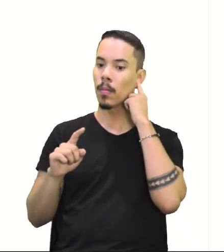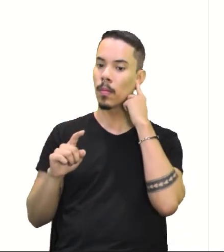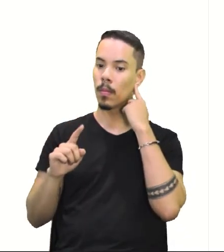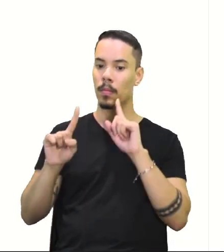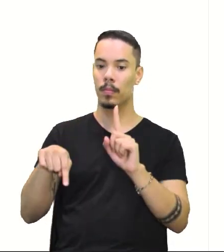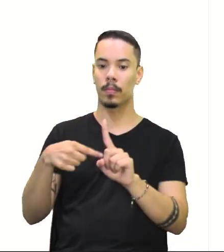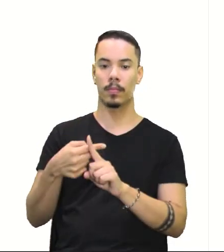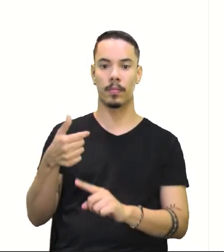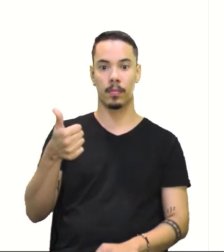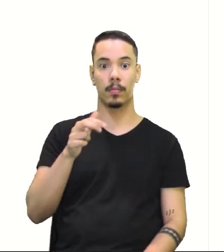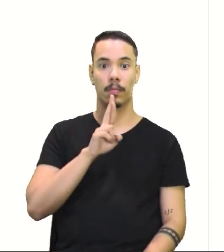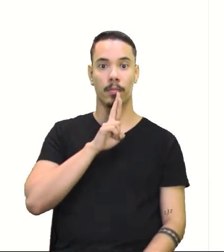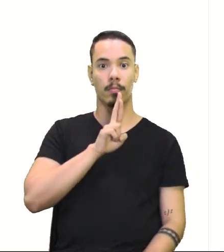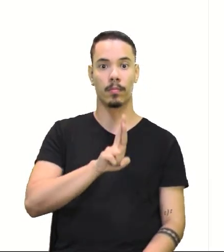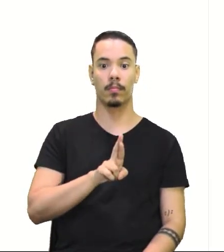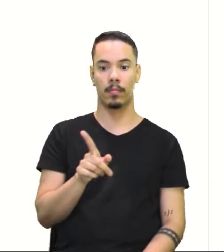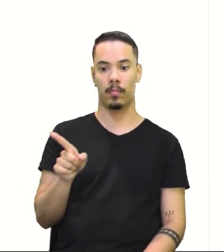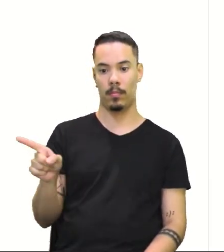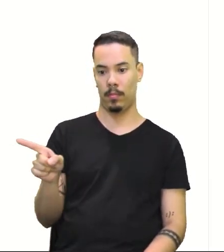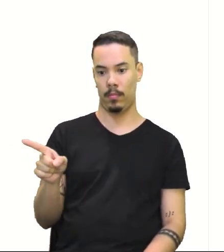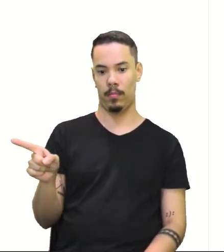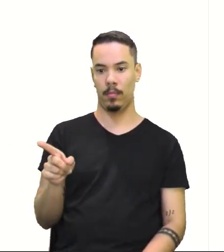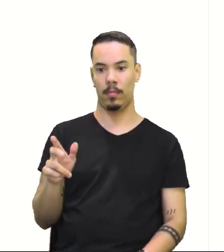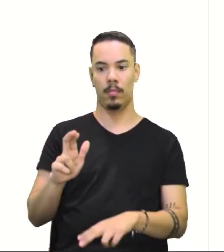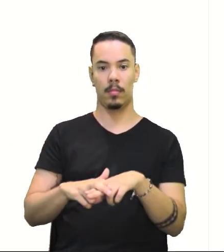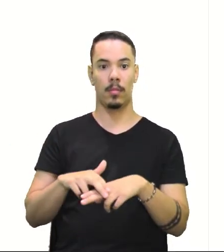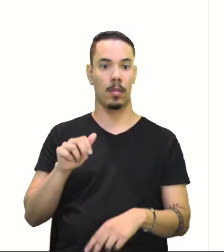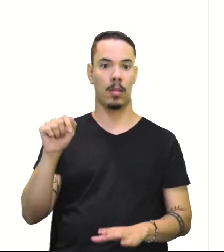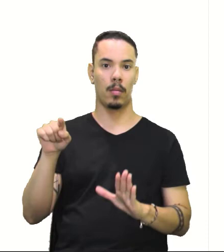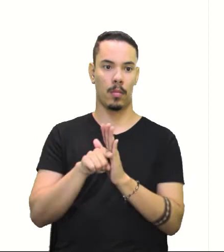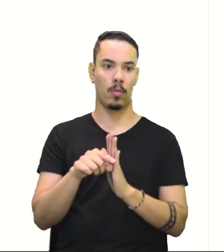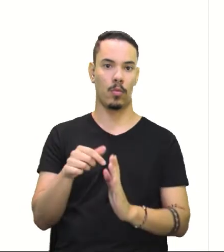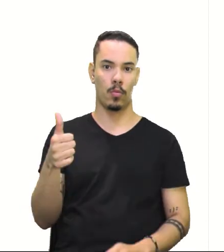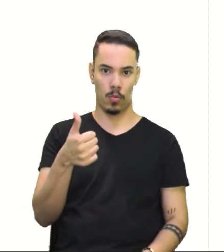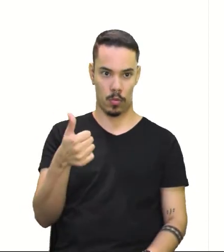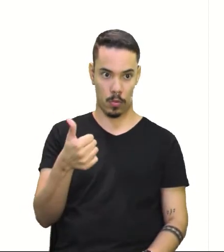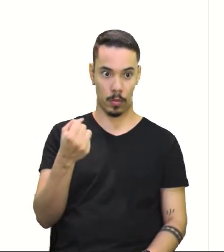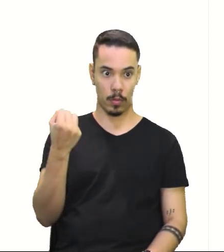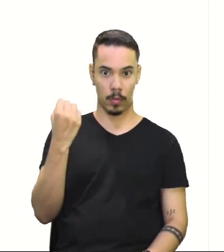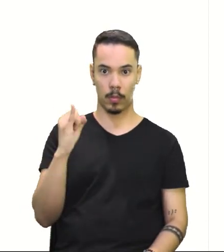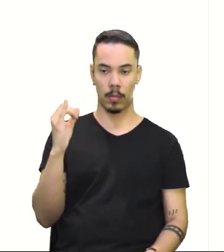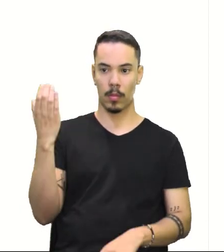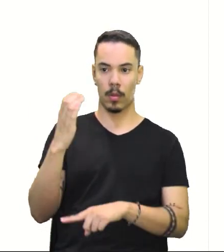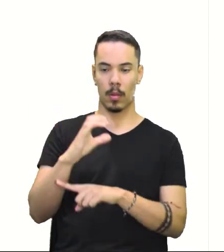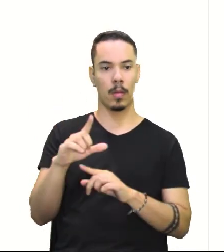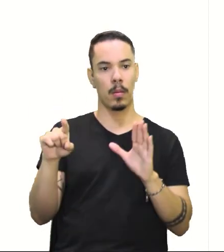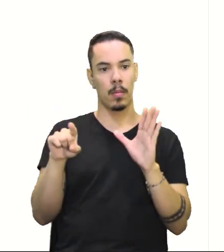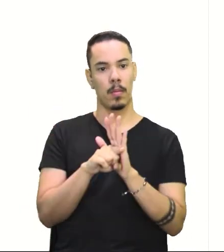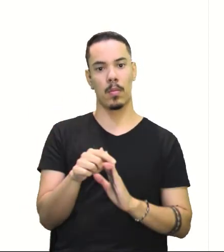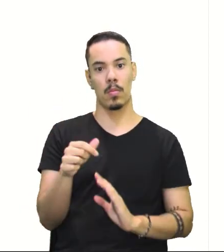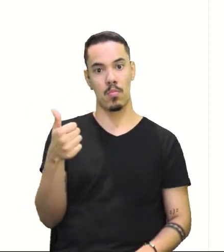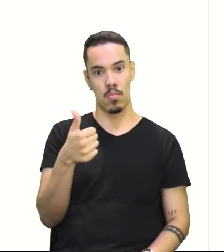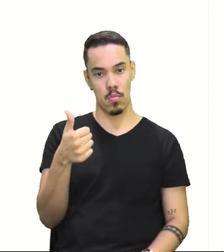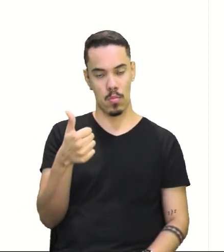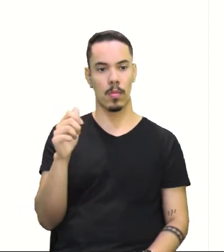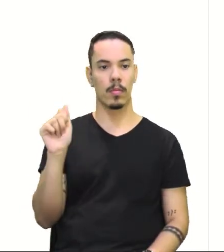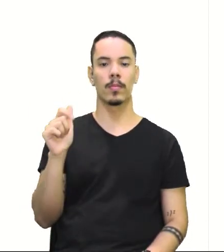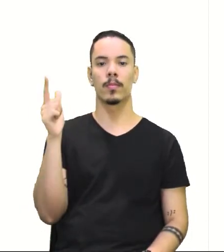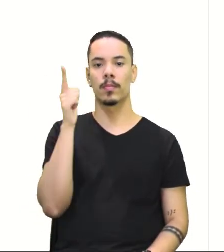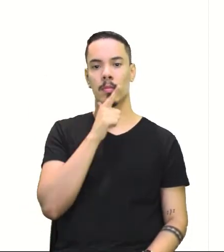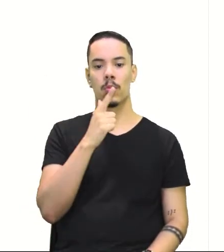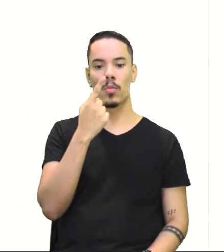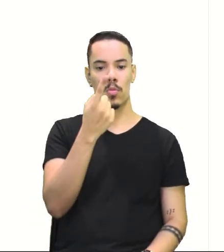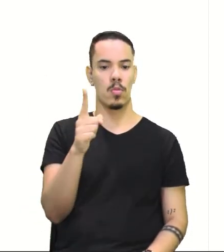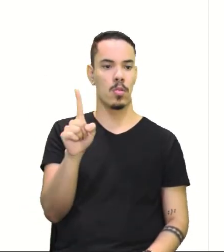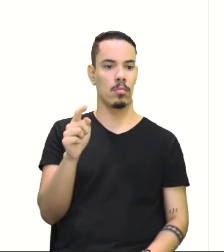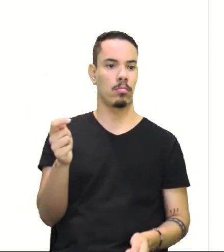nossa resposta, né? E o nosso A é menos 1. Se colocar o menos 1 aí do A, a gente vai fazer a última operação